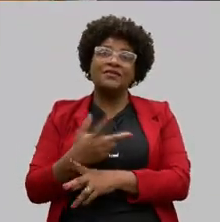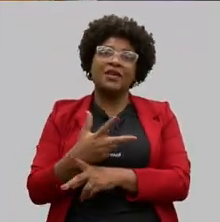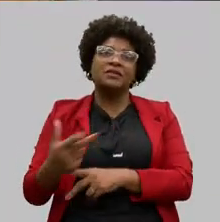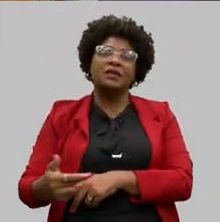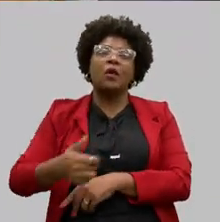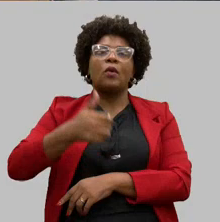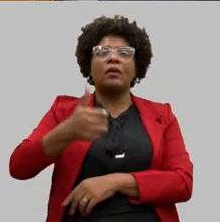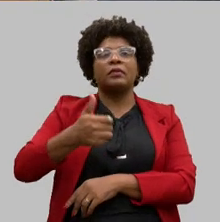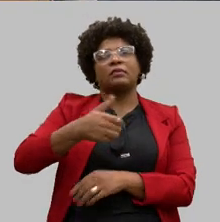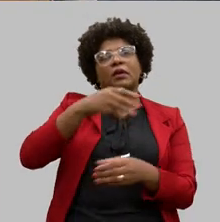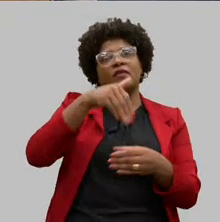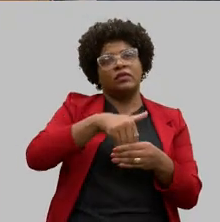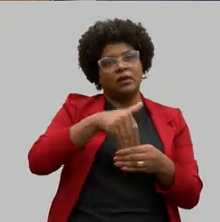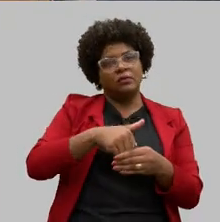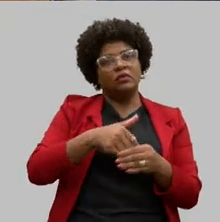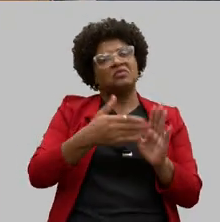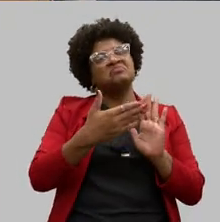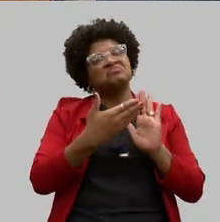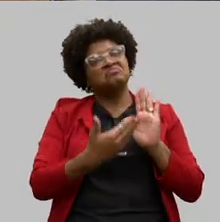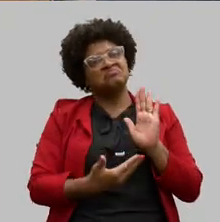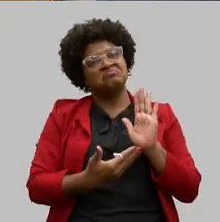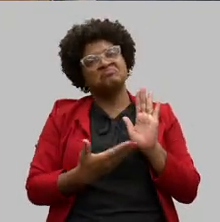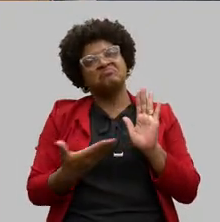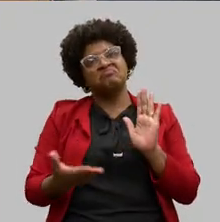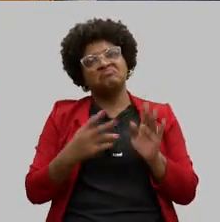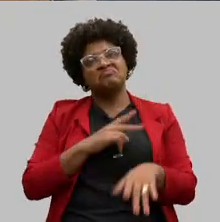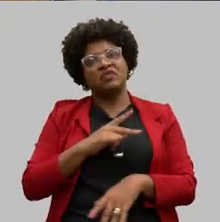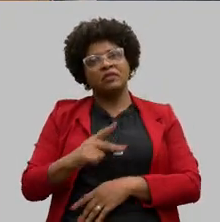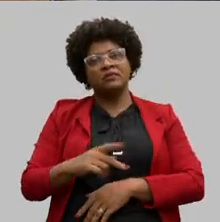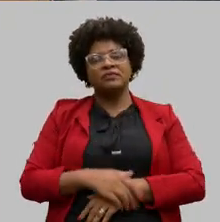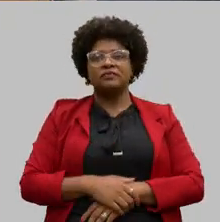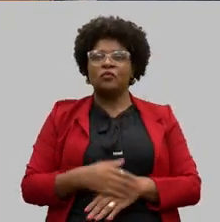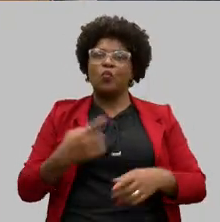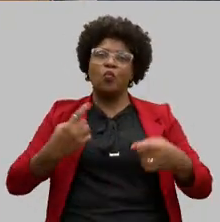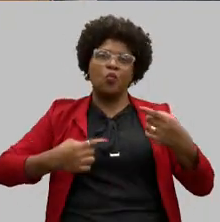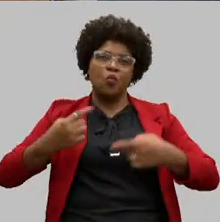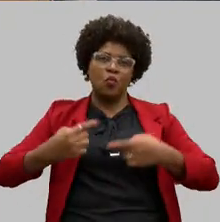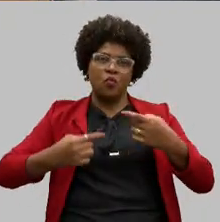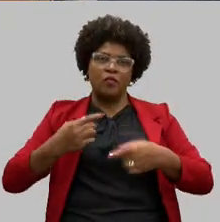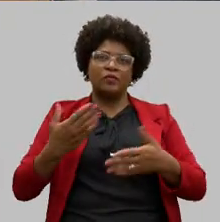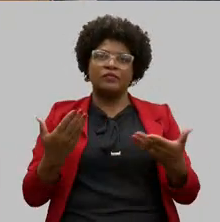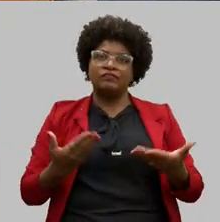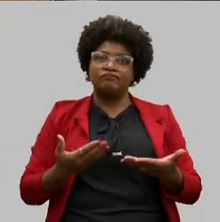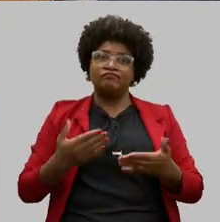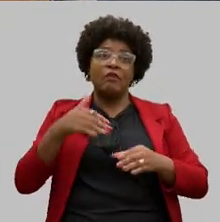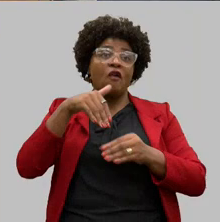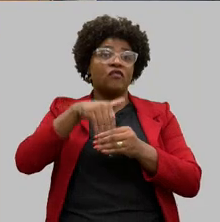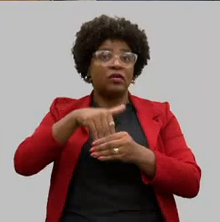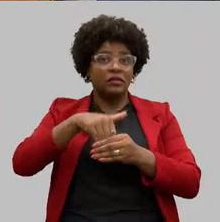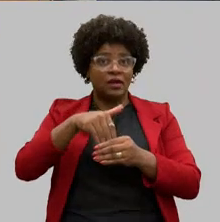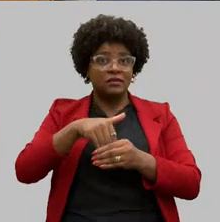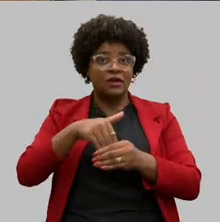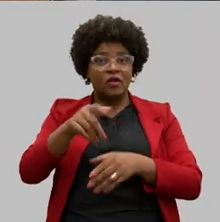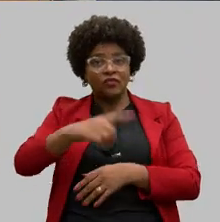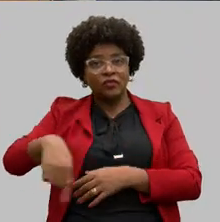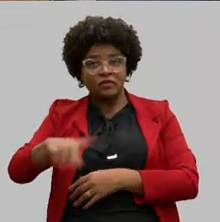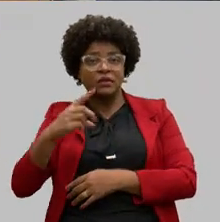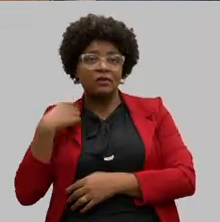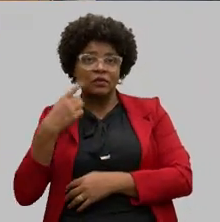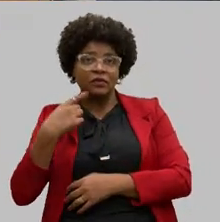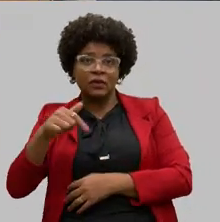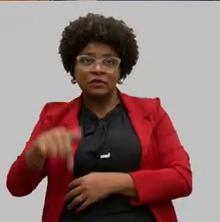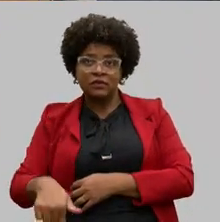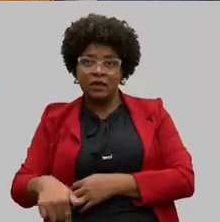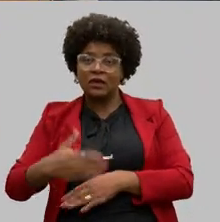é o parecer senhor presidente em discussão parecer em votação senhores deputados e deputadas que o